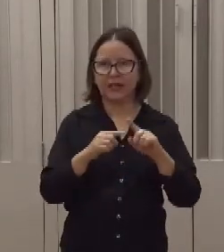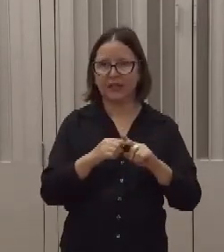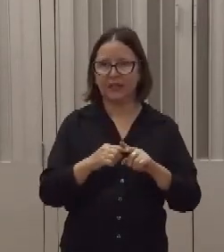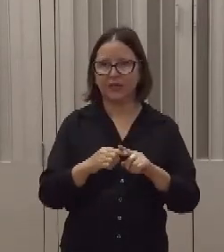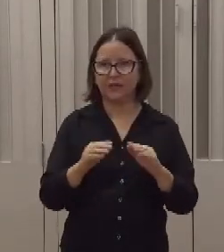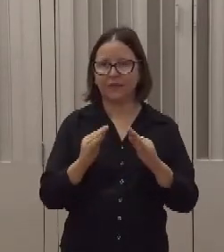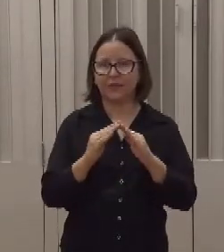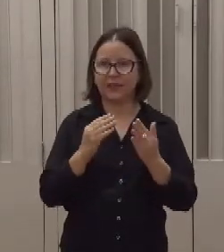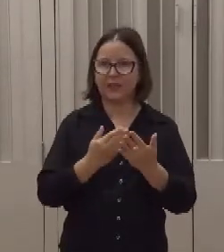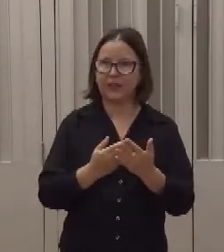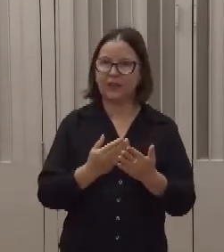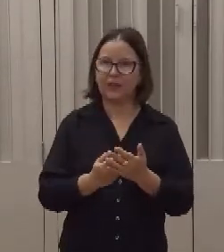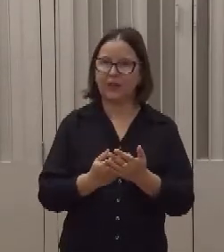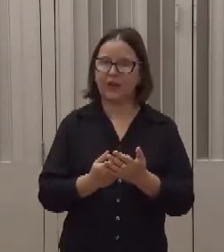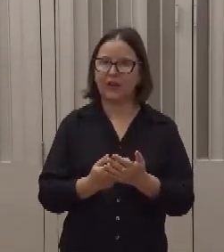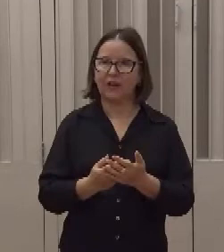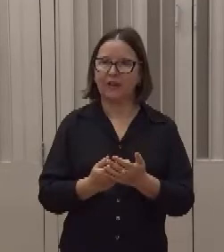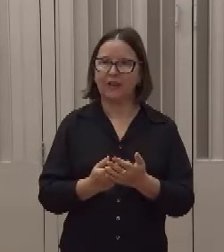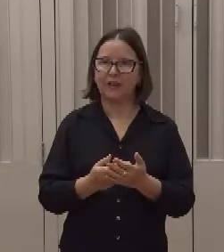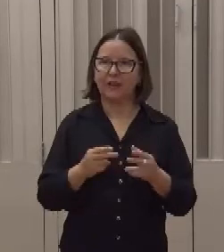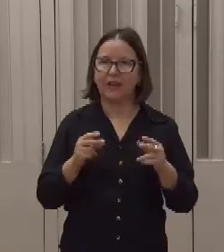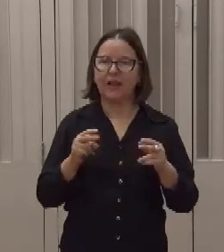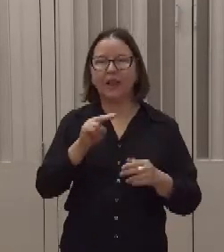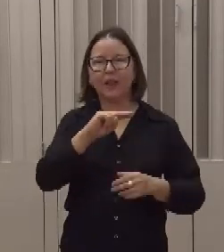recebiam os nomes de grandes homens da fé.